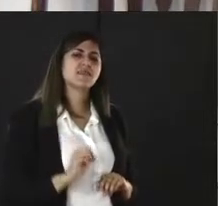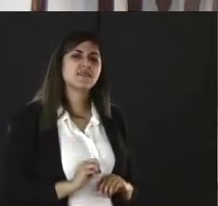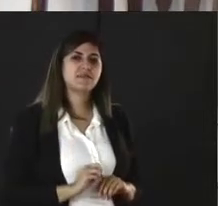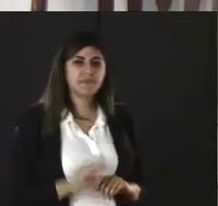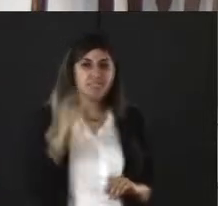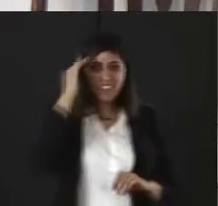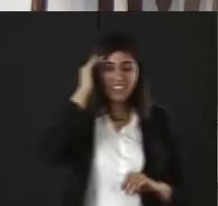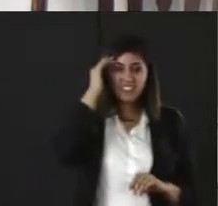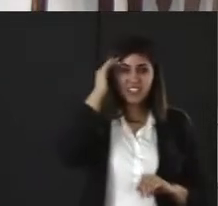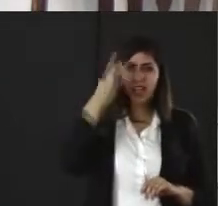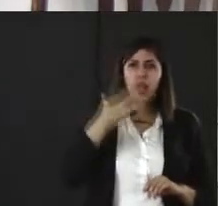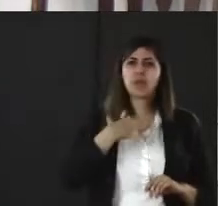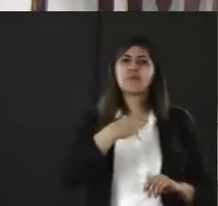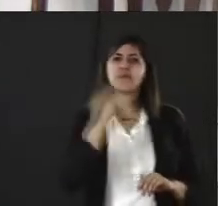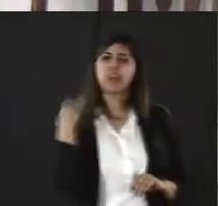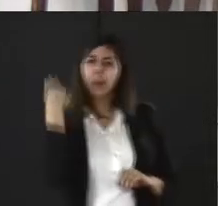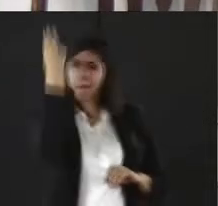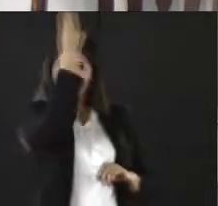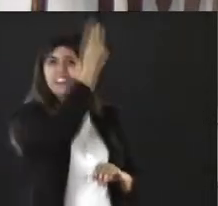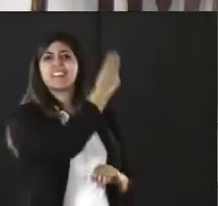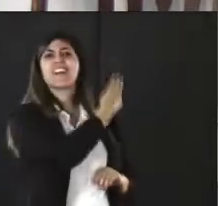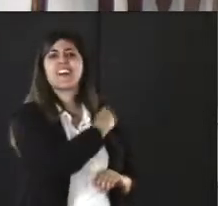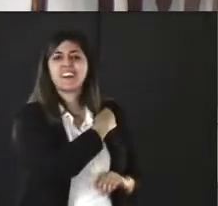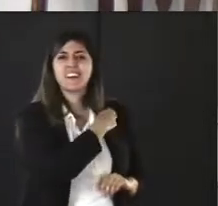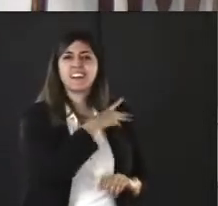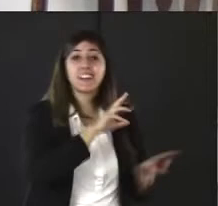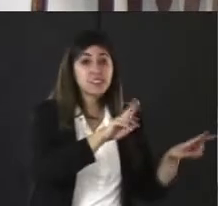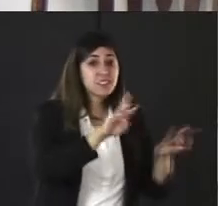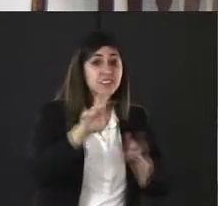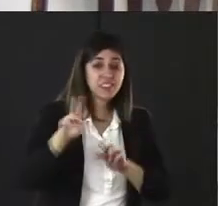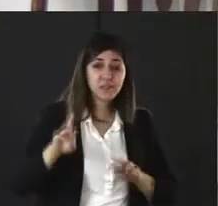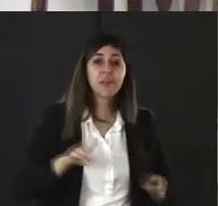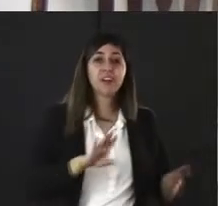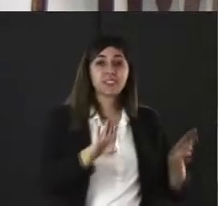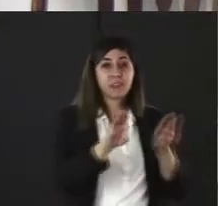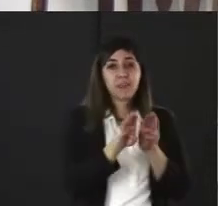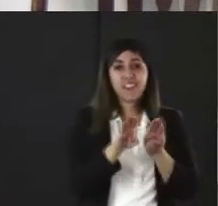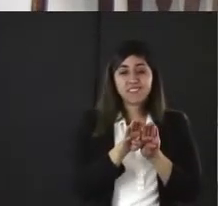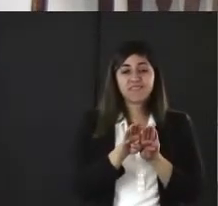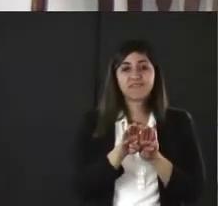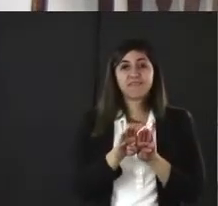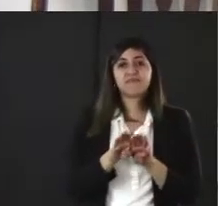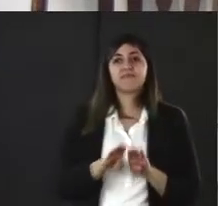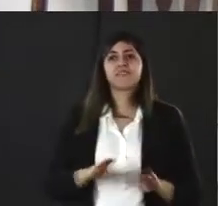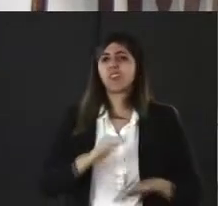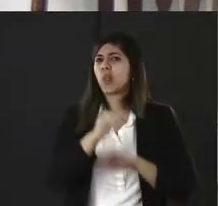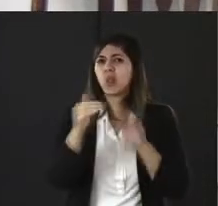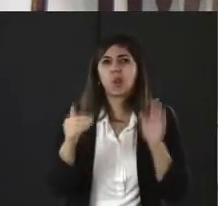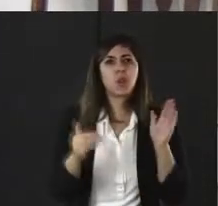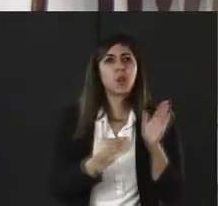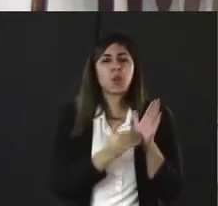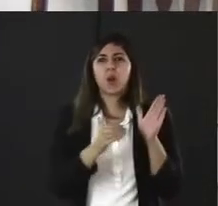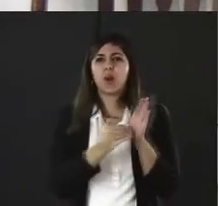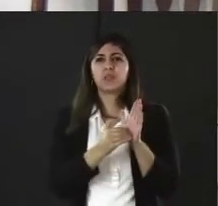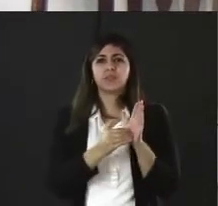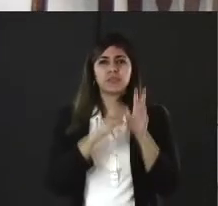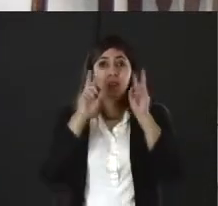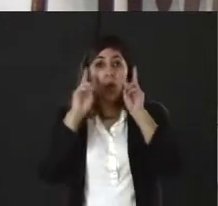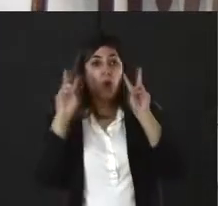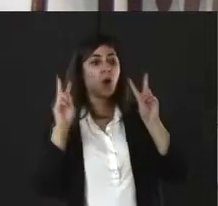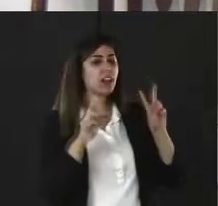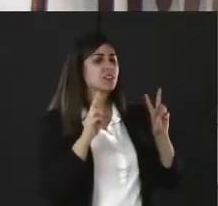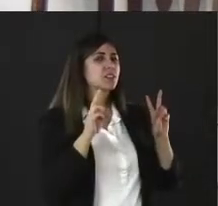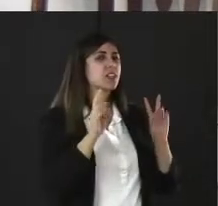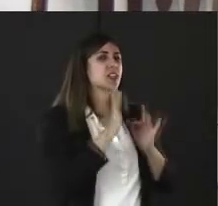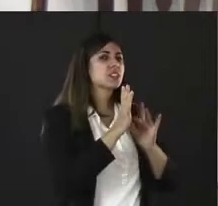12 depois disso de seu ele sua mãe e seus irmãos e foram para cafarnaum a todos estavam olhando para o